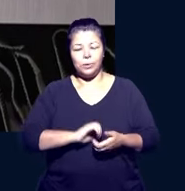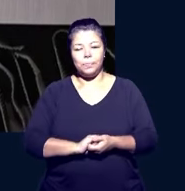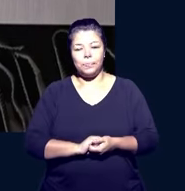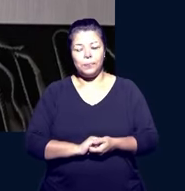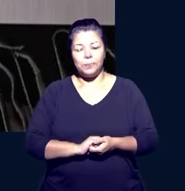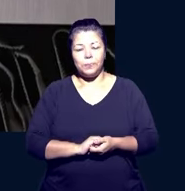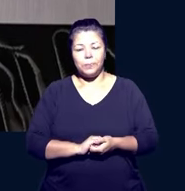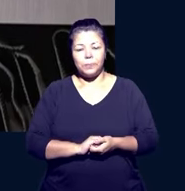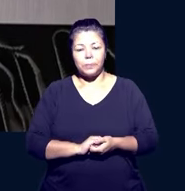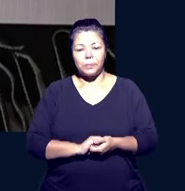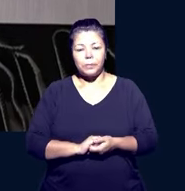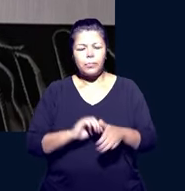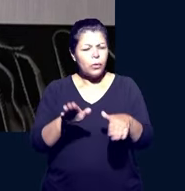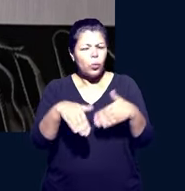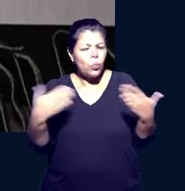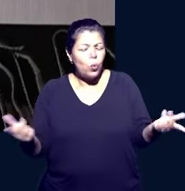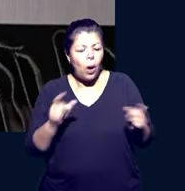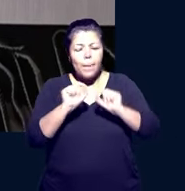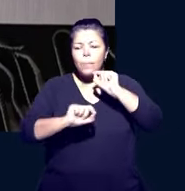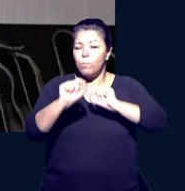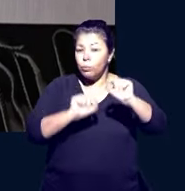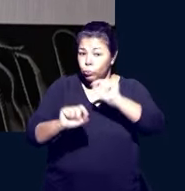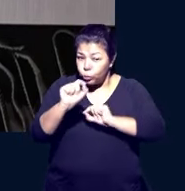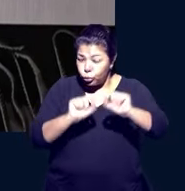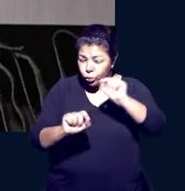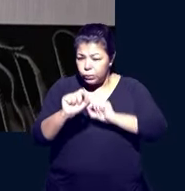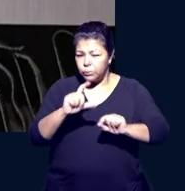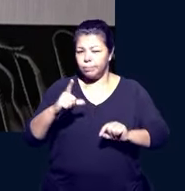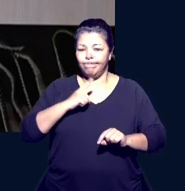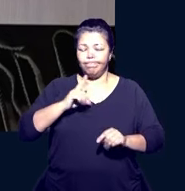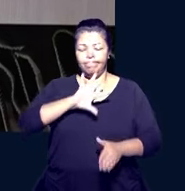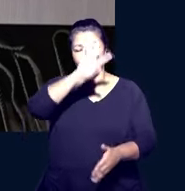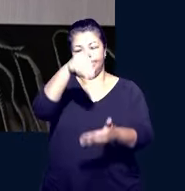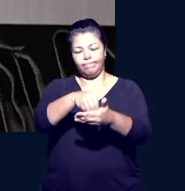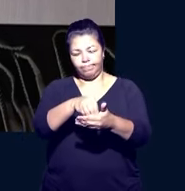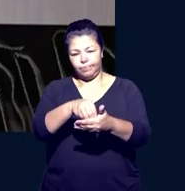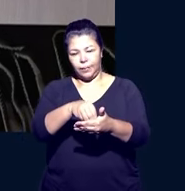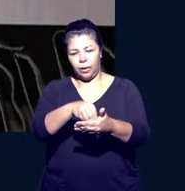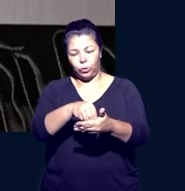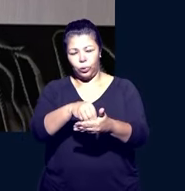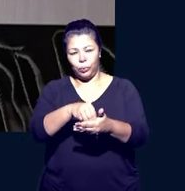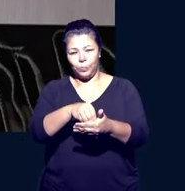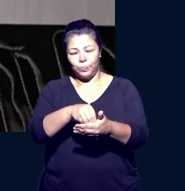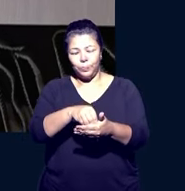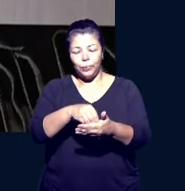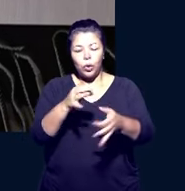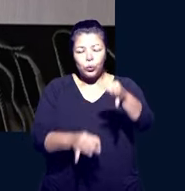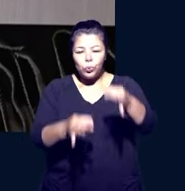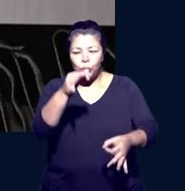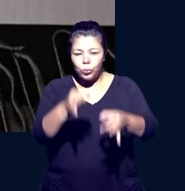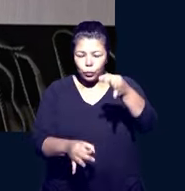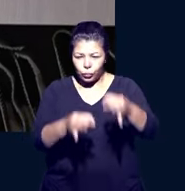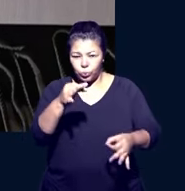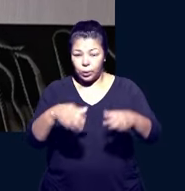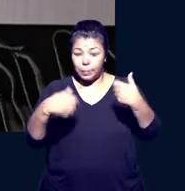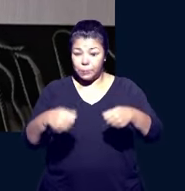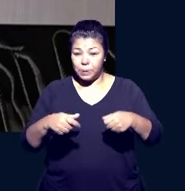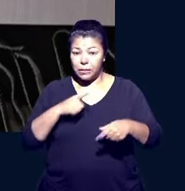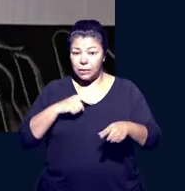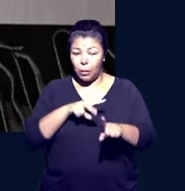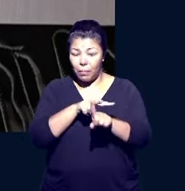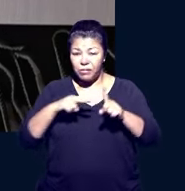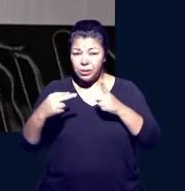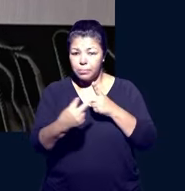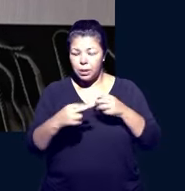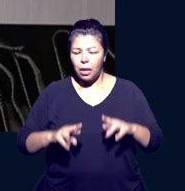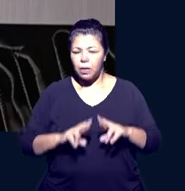caso brasileiro de o Supremo Tribunal Federal ter uma visibilidade um pouco diferente